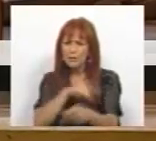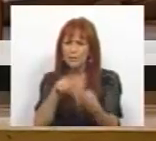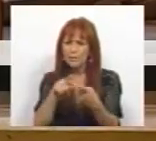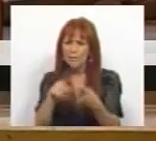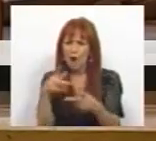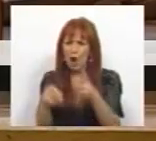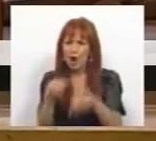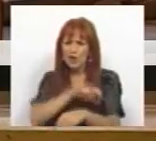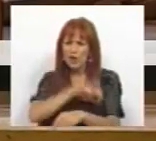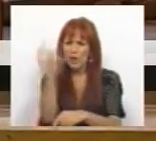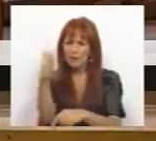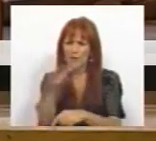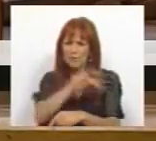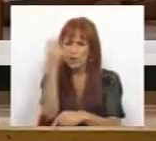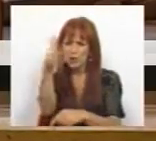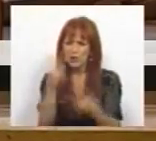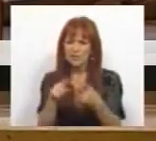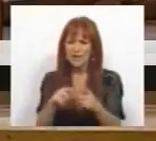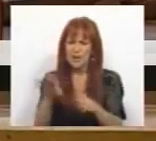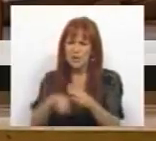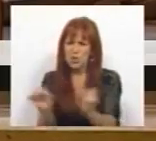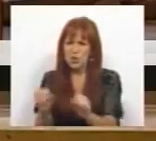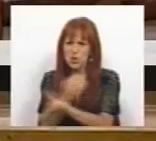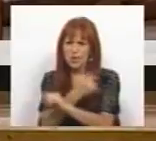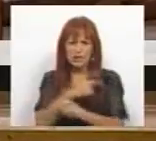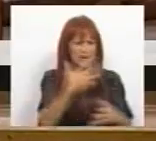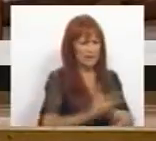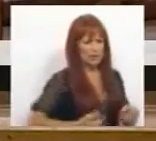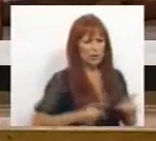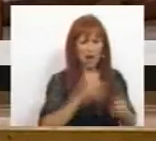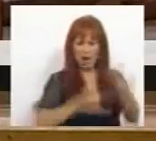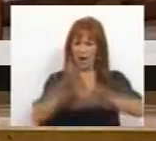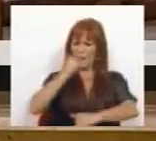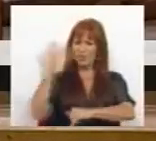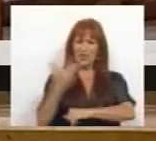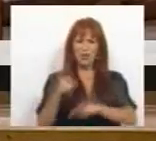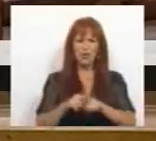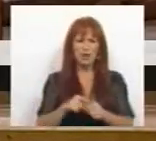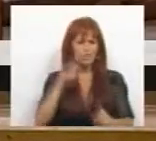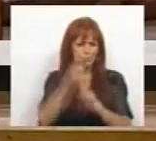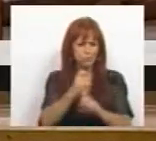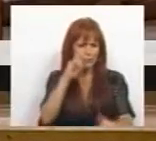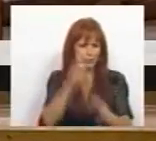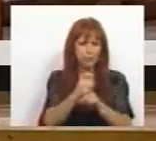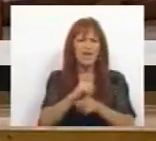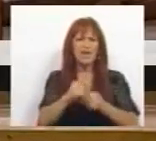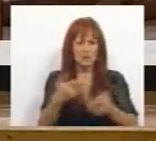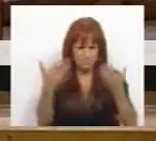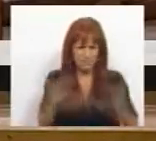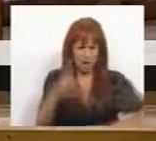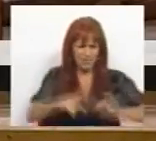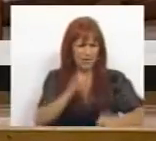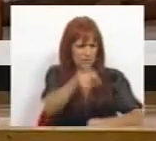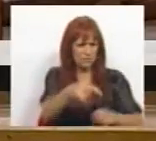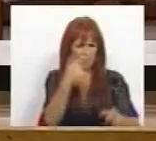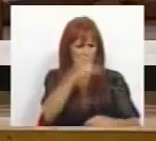salariais, cortes nas reformas e nas pensões, precariedade, desemprego, retrocesso de direitos, insistência na carga fiscal